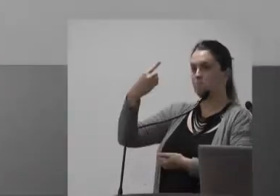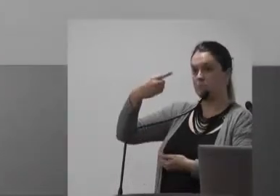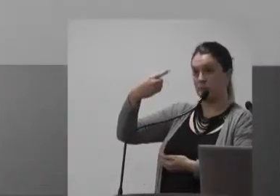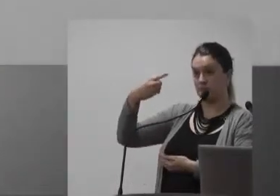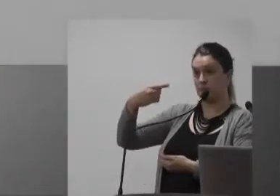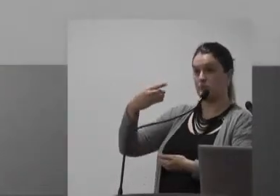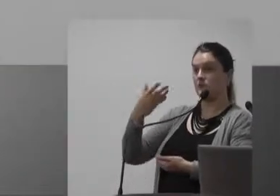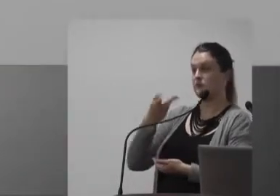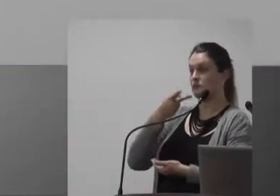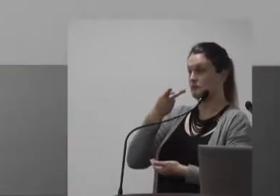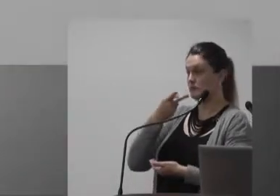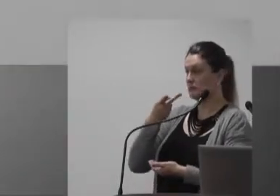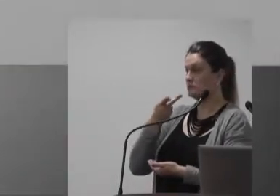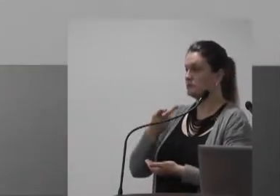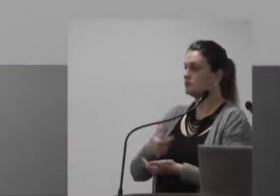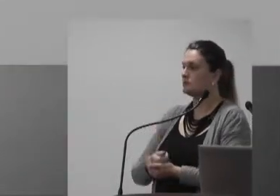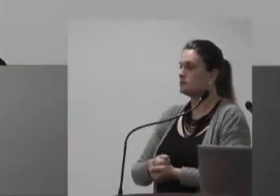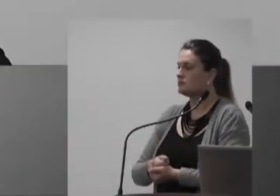Primeiramente,